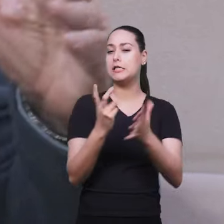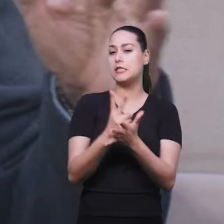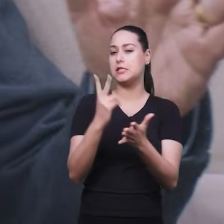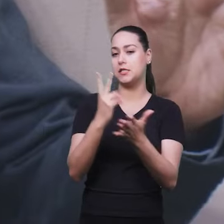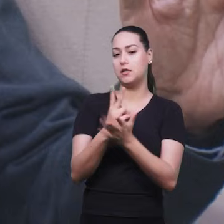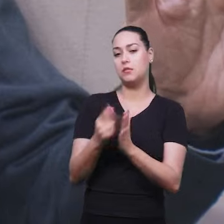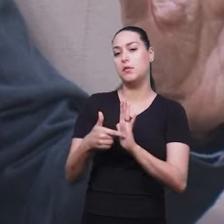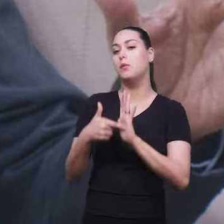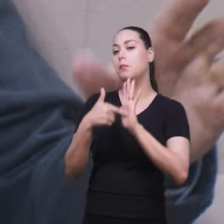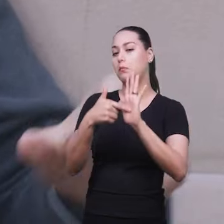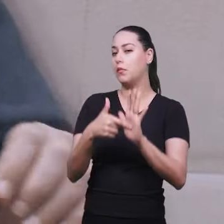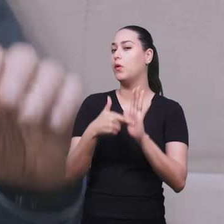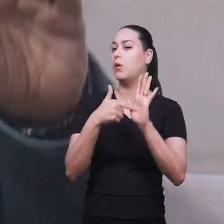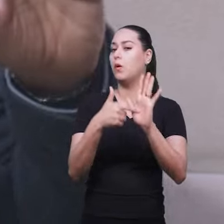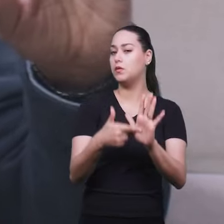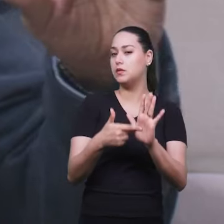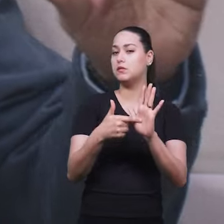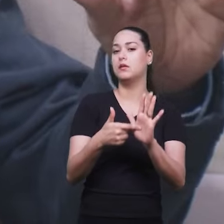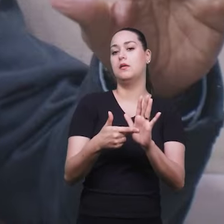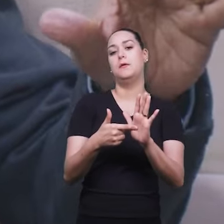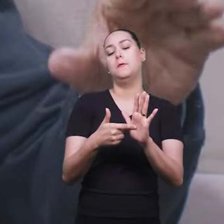Cantares sempre faz essa